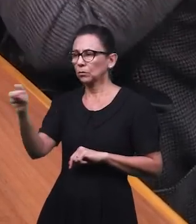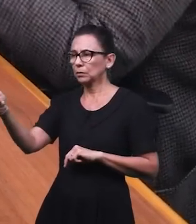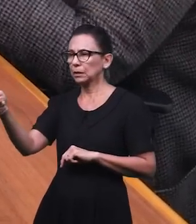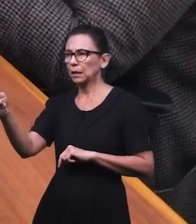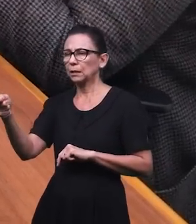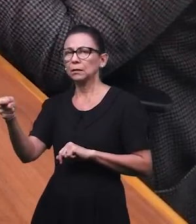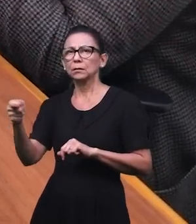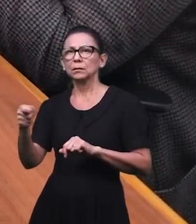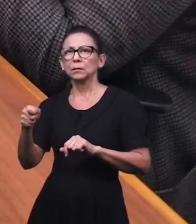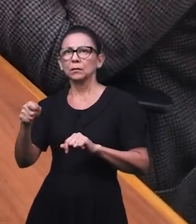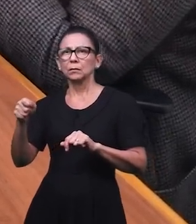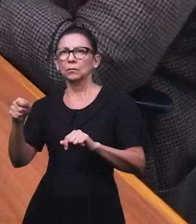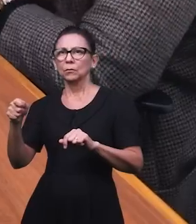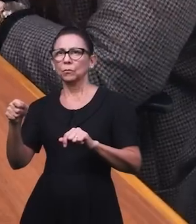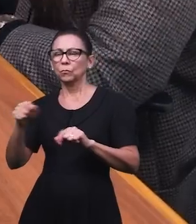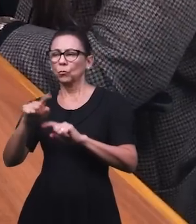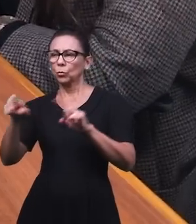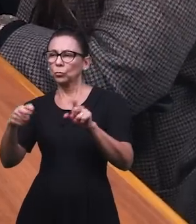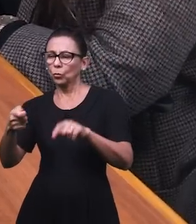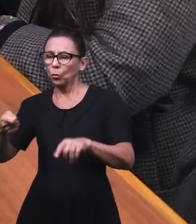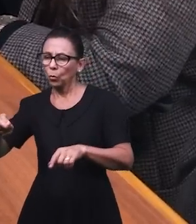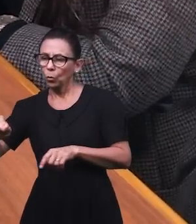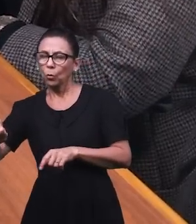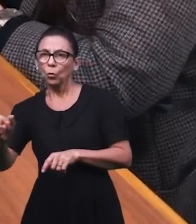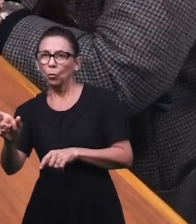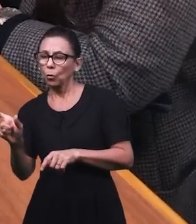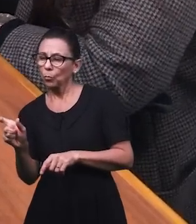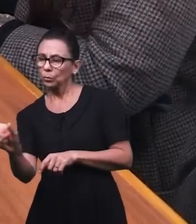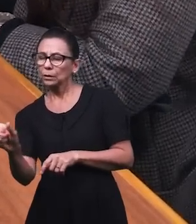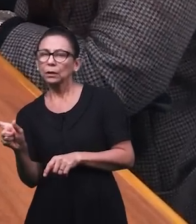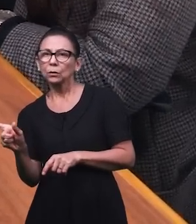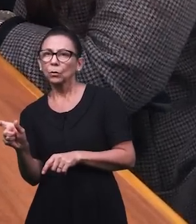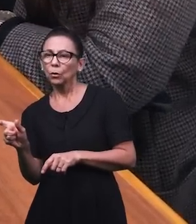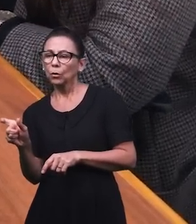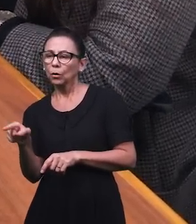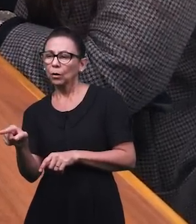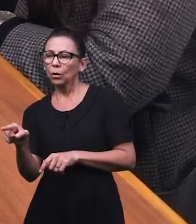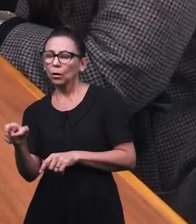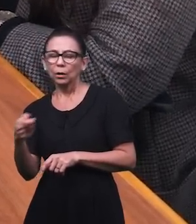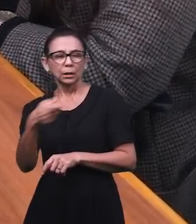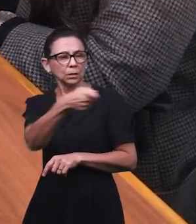dela e me entregou. Olha só, esse aqui é o material escrito todo do meu cursinho.